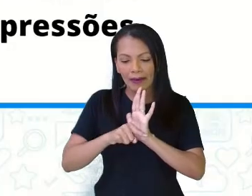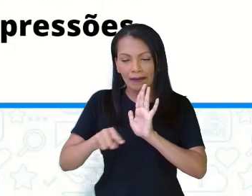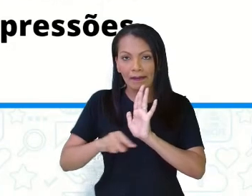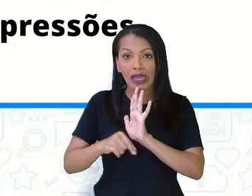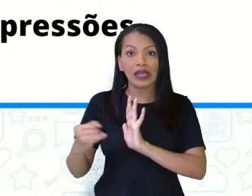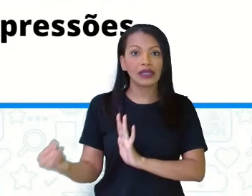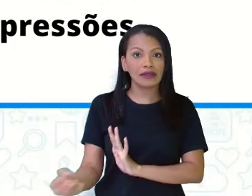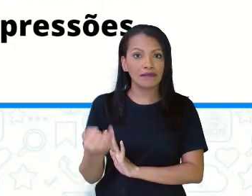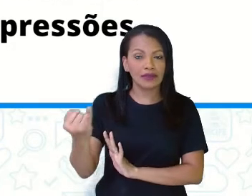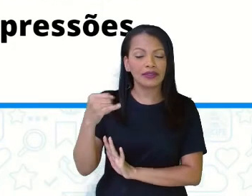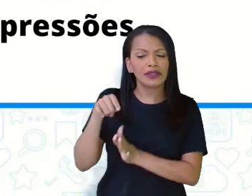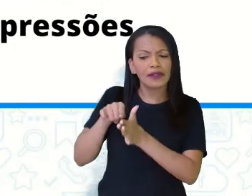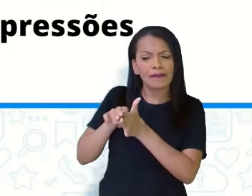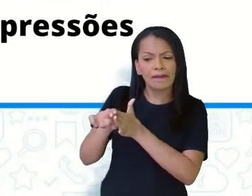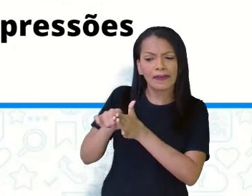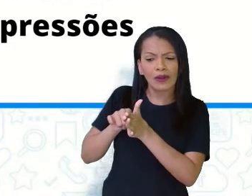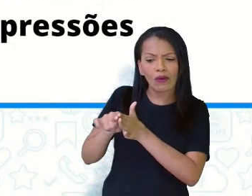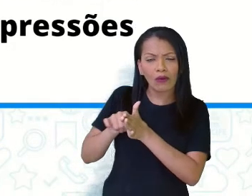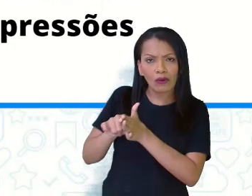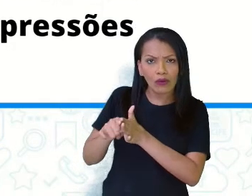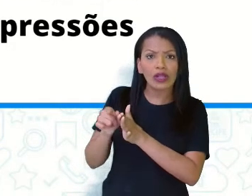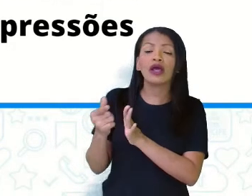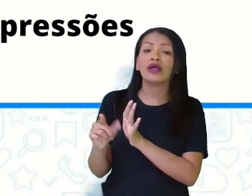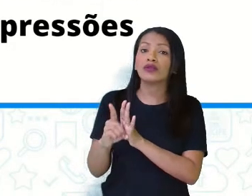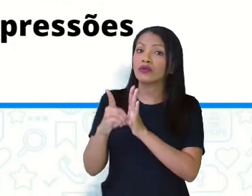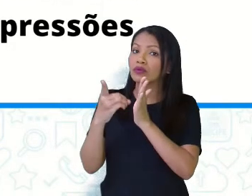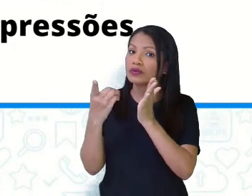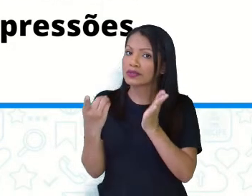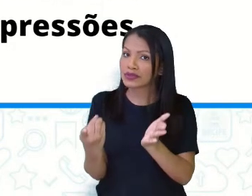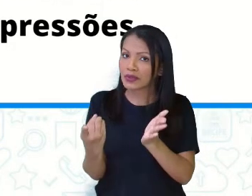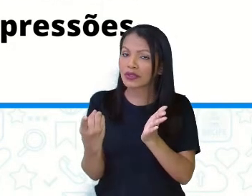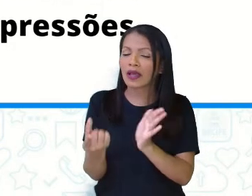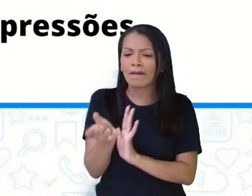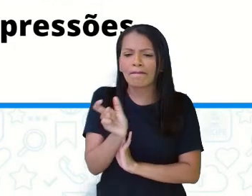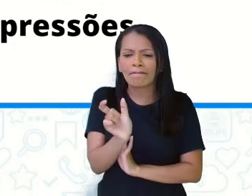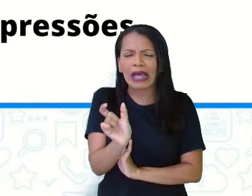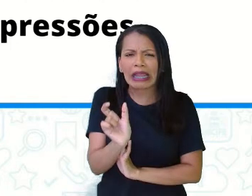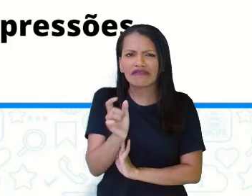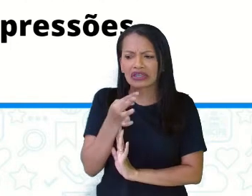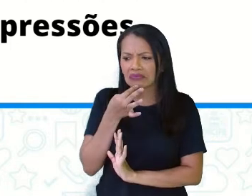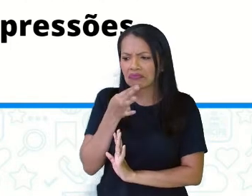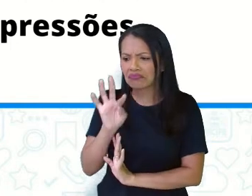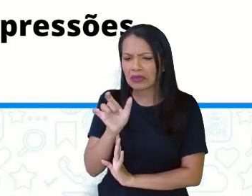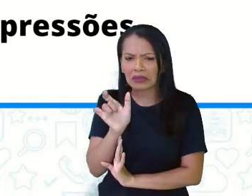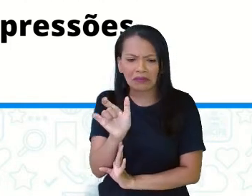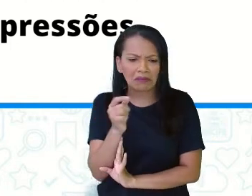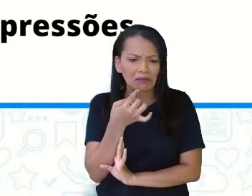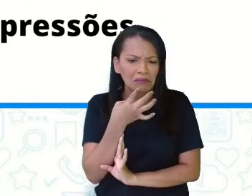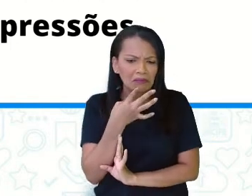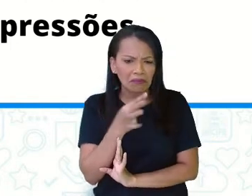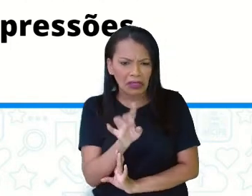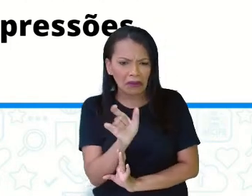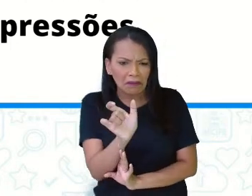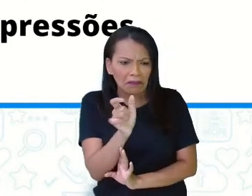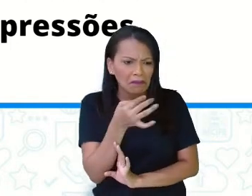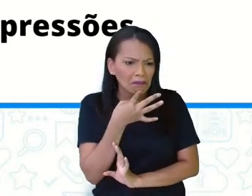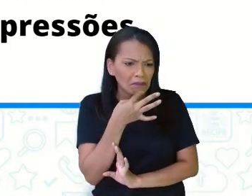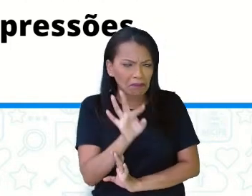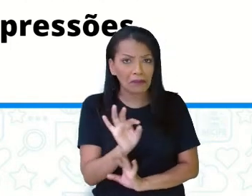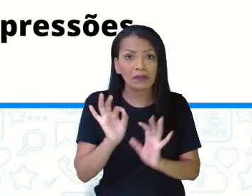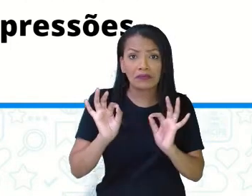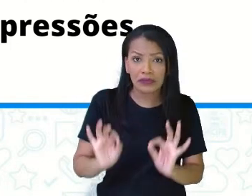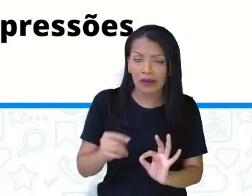no dicionário palavras ou expressões desconhecidas, para que você possa realmente ter firmeza no que